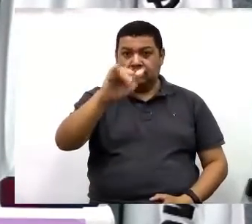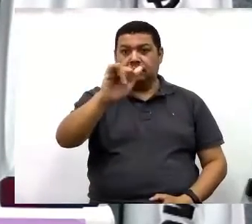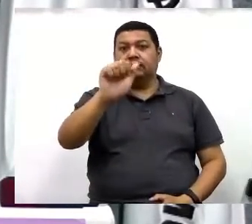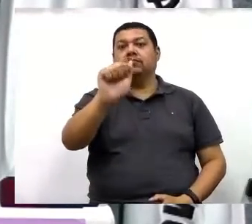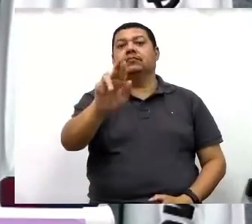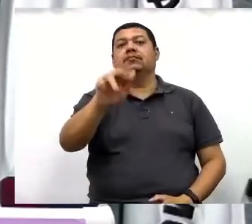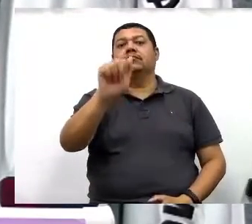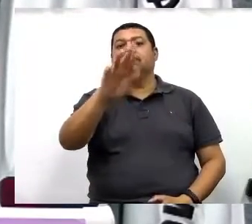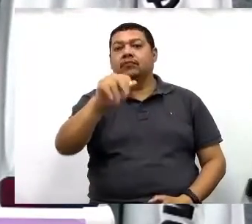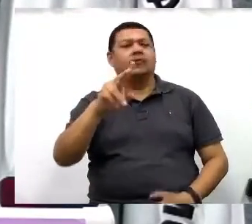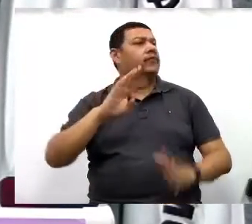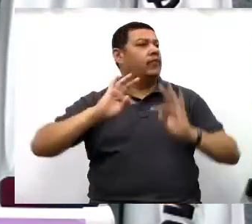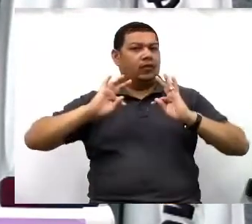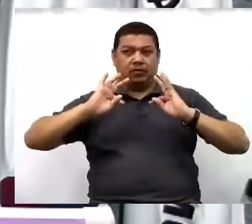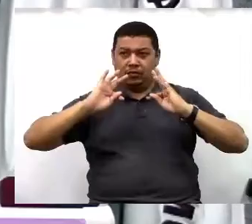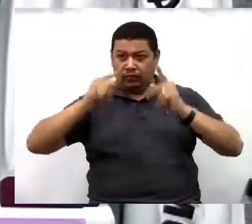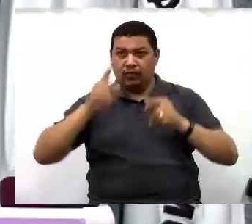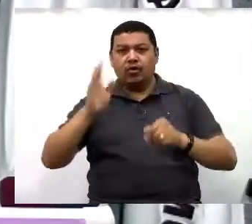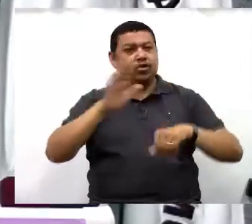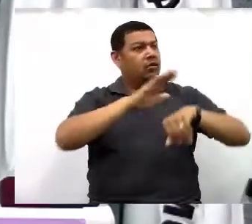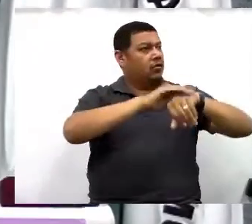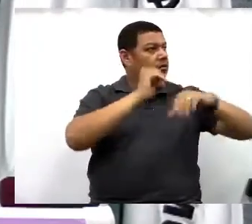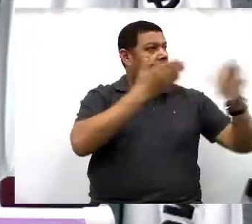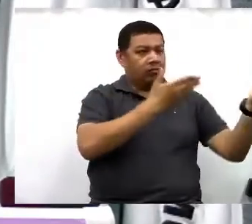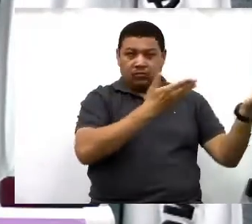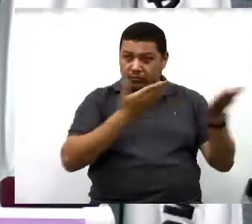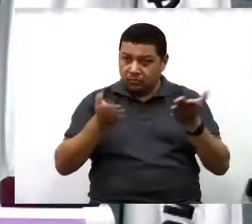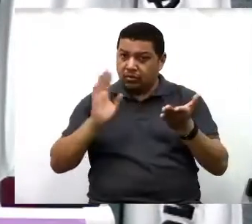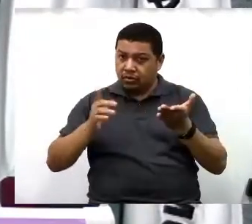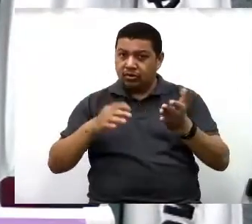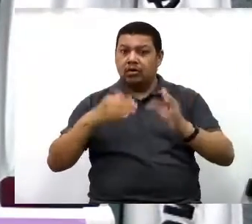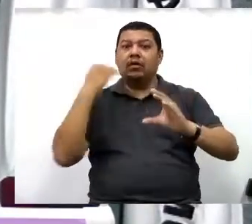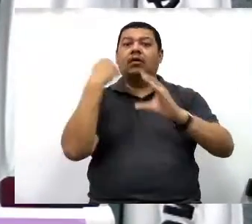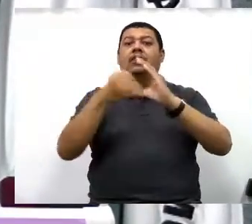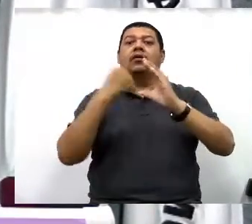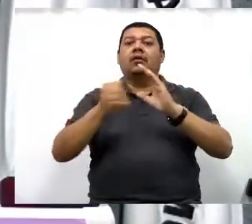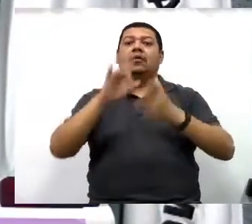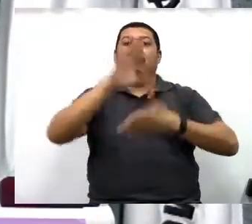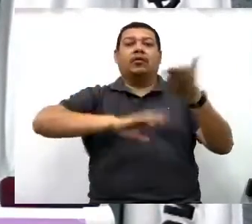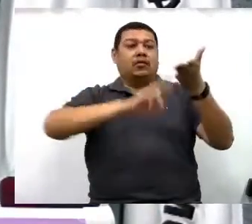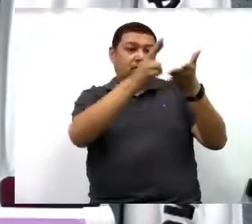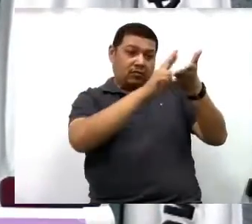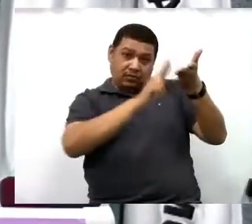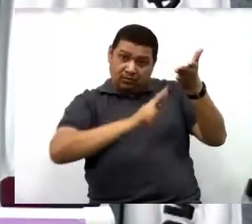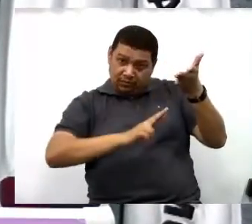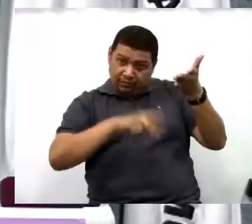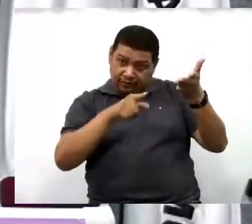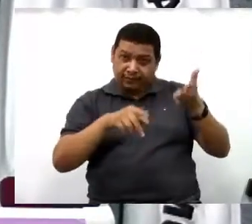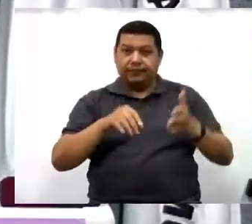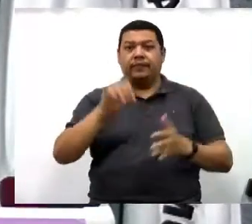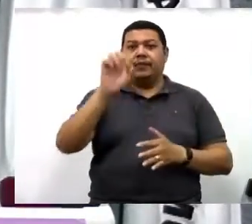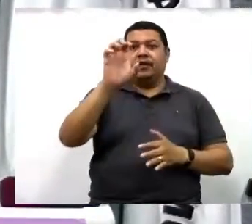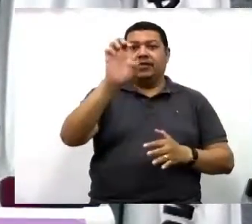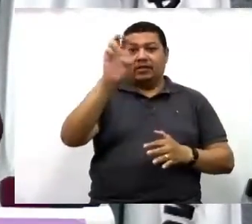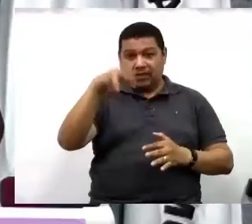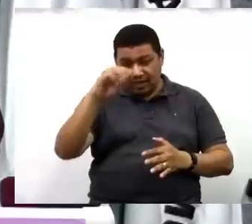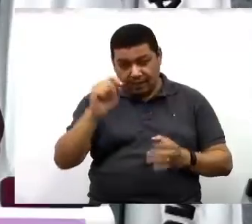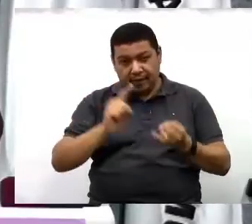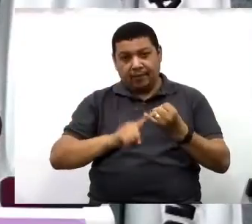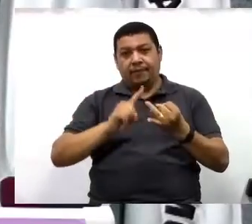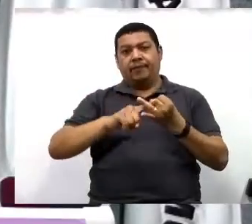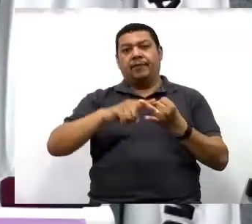se mobilizar. Já convidei e mandei um requerimento para o secretário Sema, secretário Paulo,